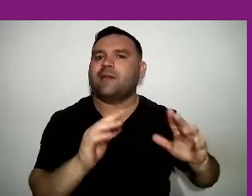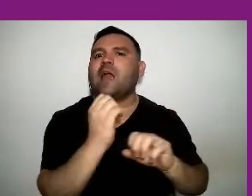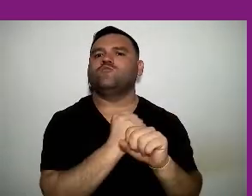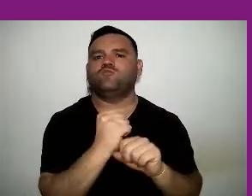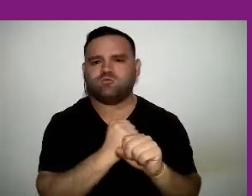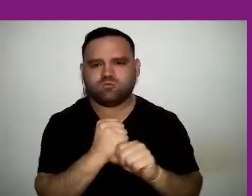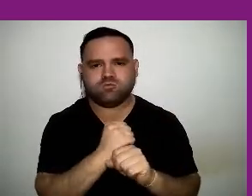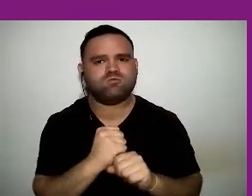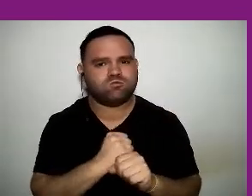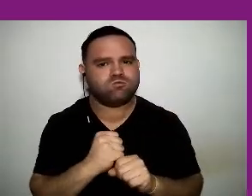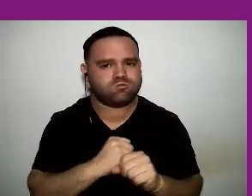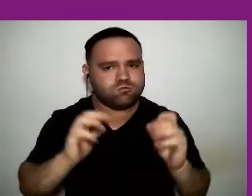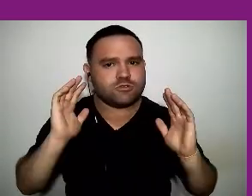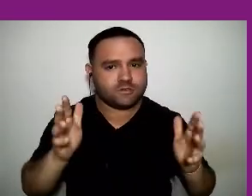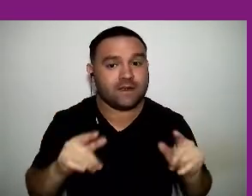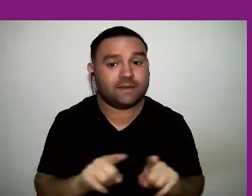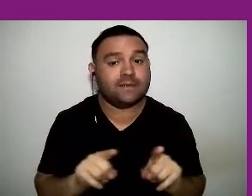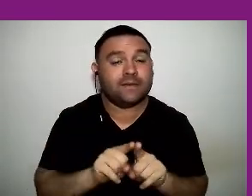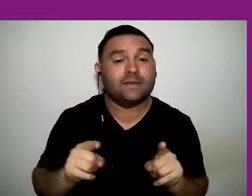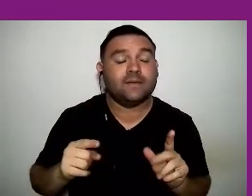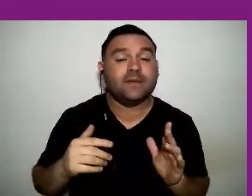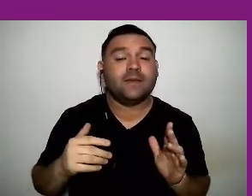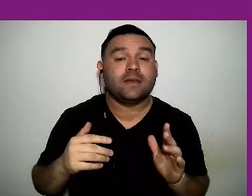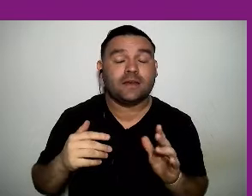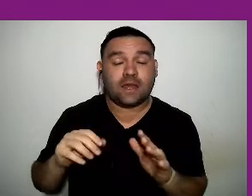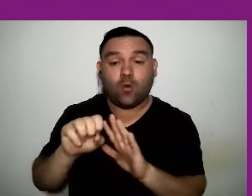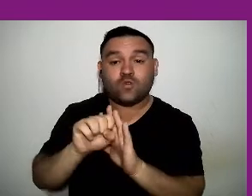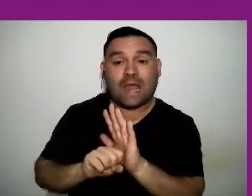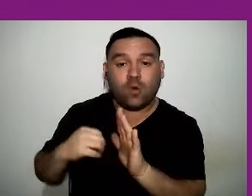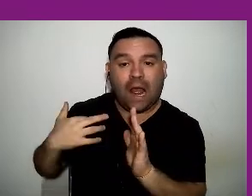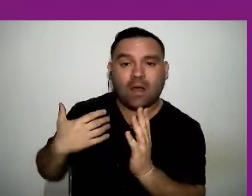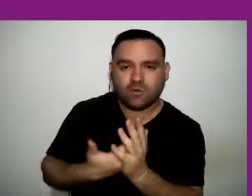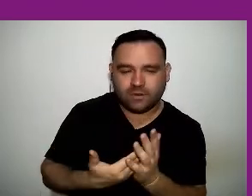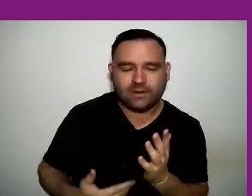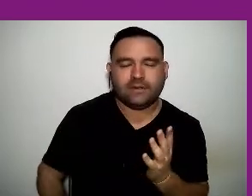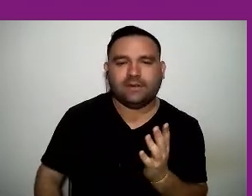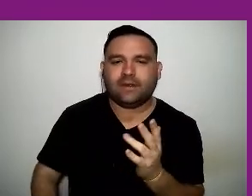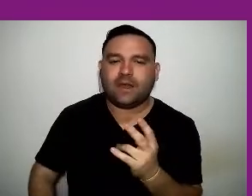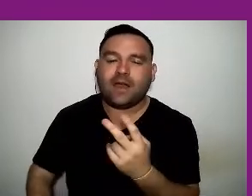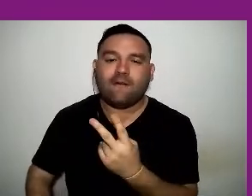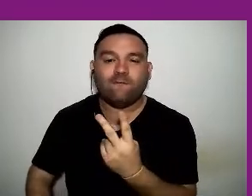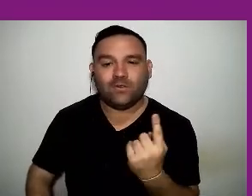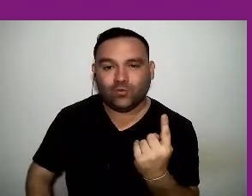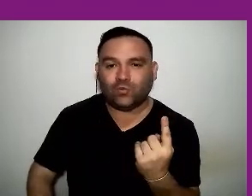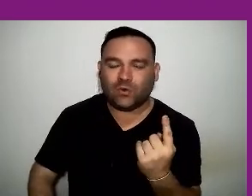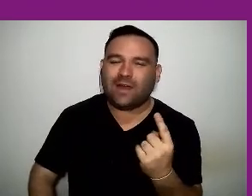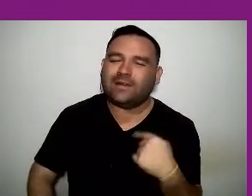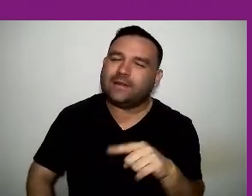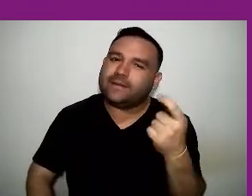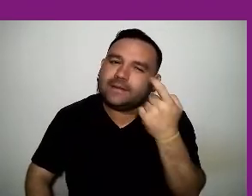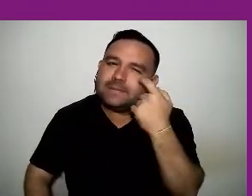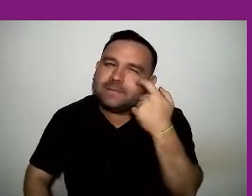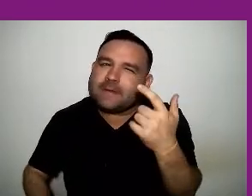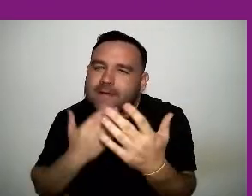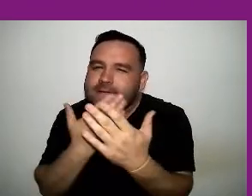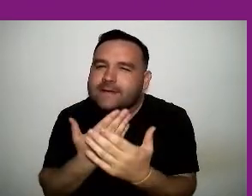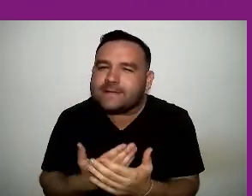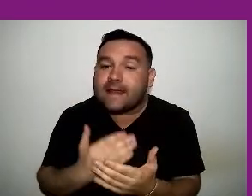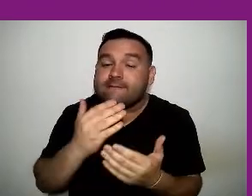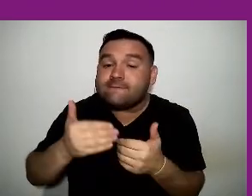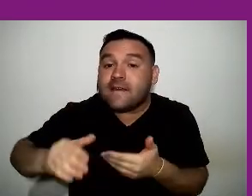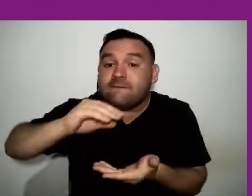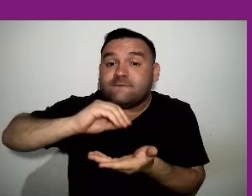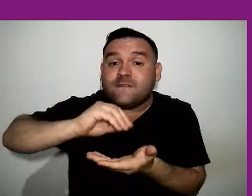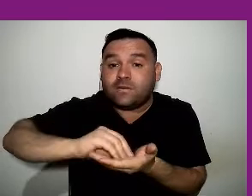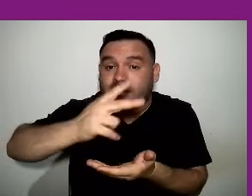muitos anos. E no último século, nós previmos que haveria uma falta